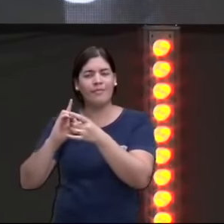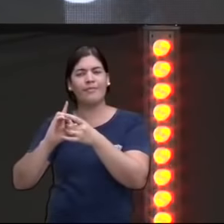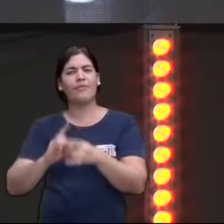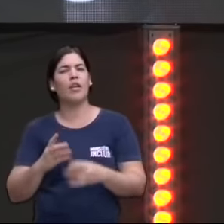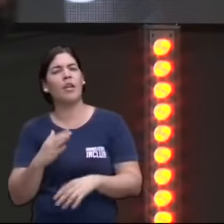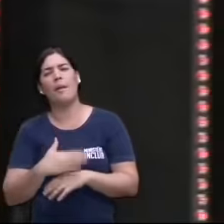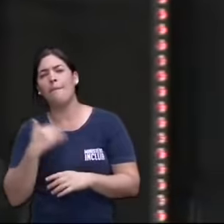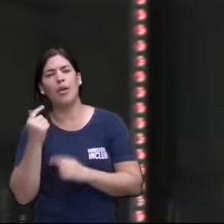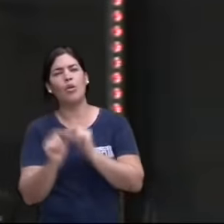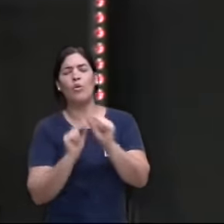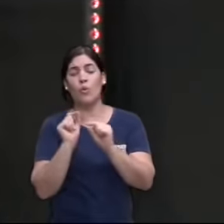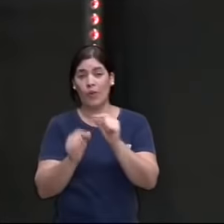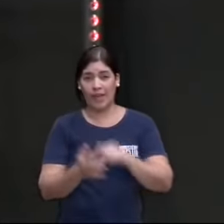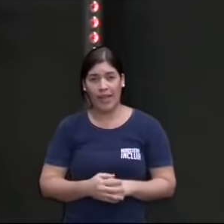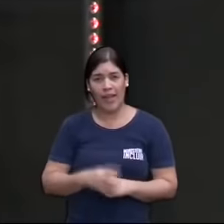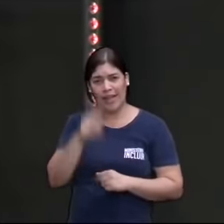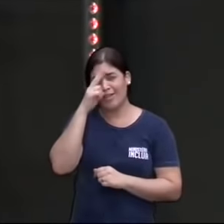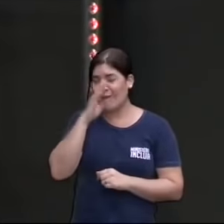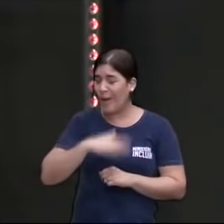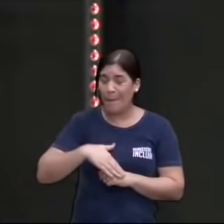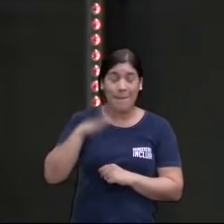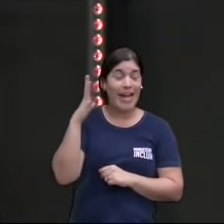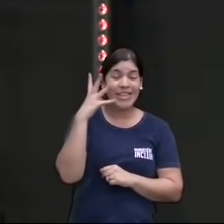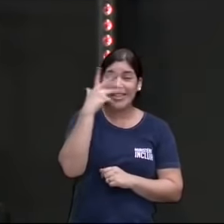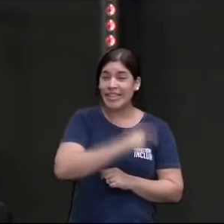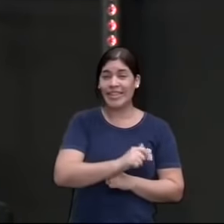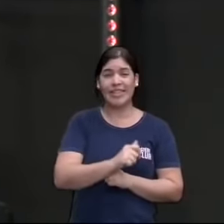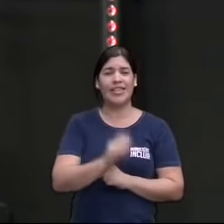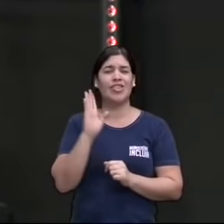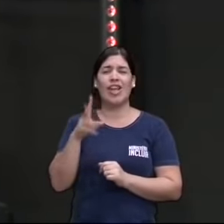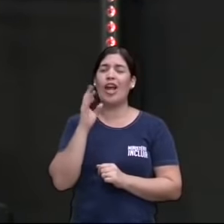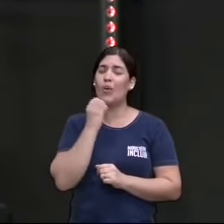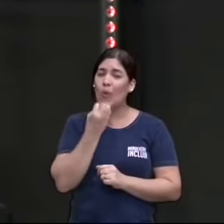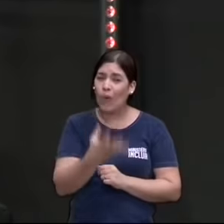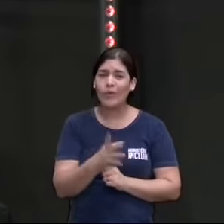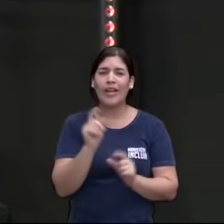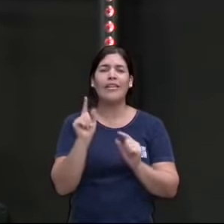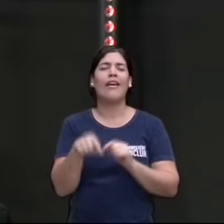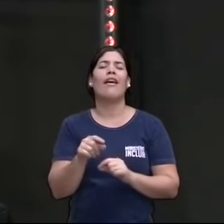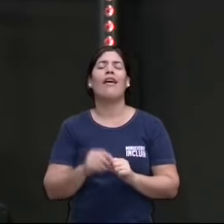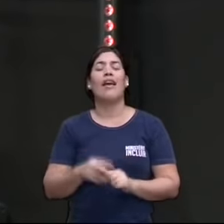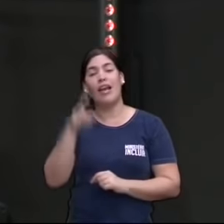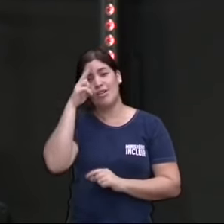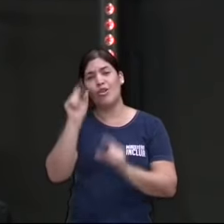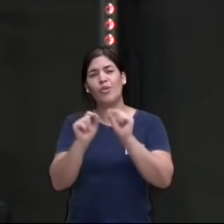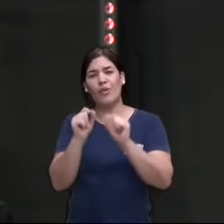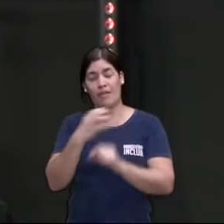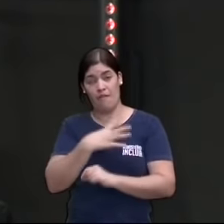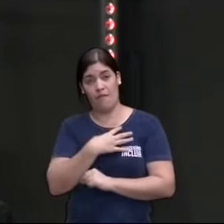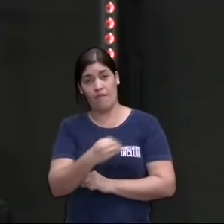a história mais fantástica já contada para mim, é a história do filho